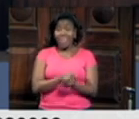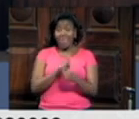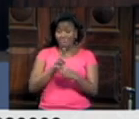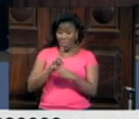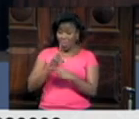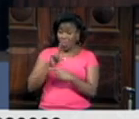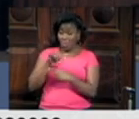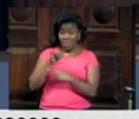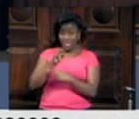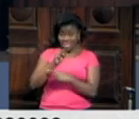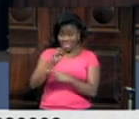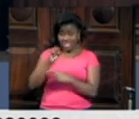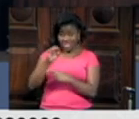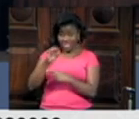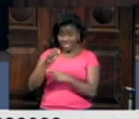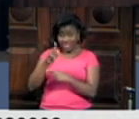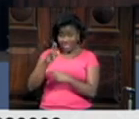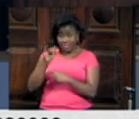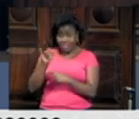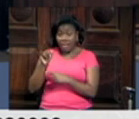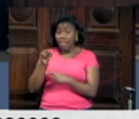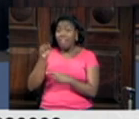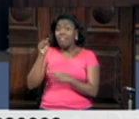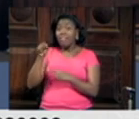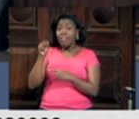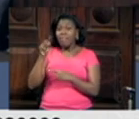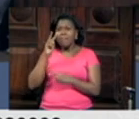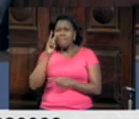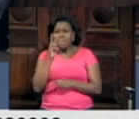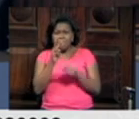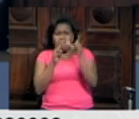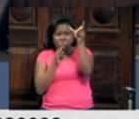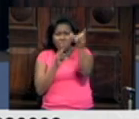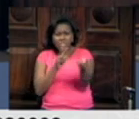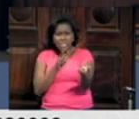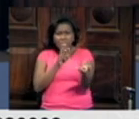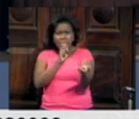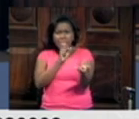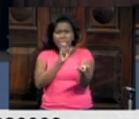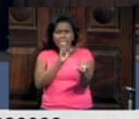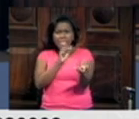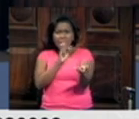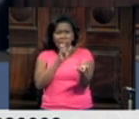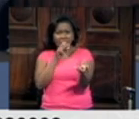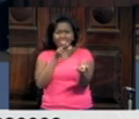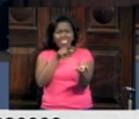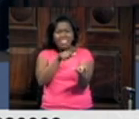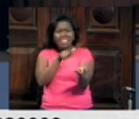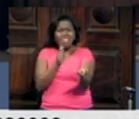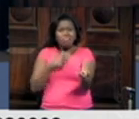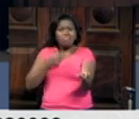Ulisses Guimarães encarava José Sarney como uma figura menor,